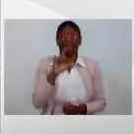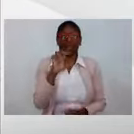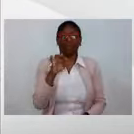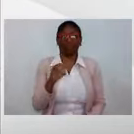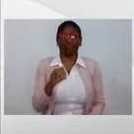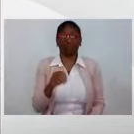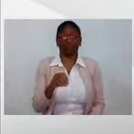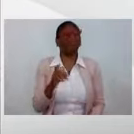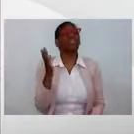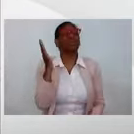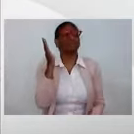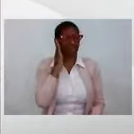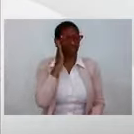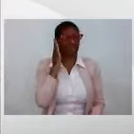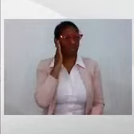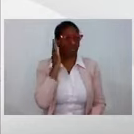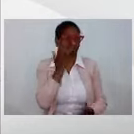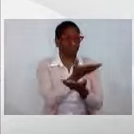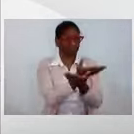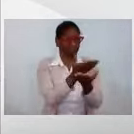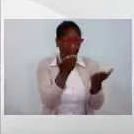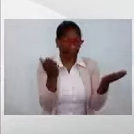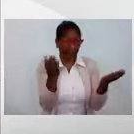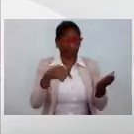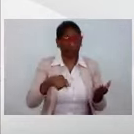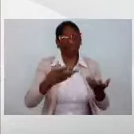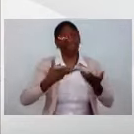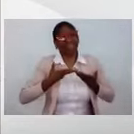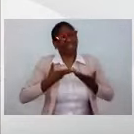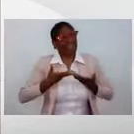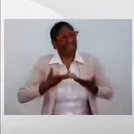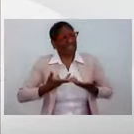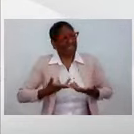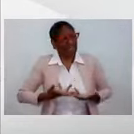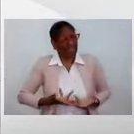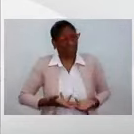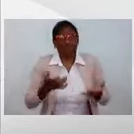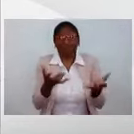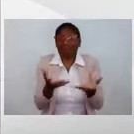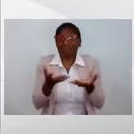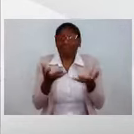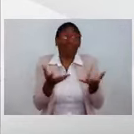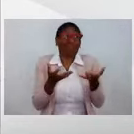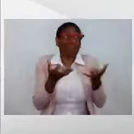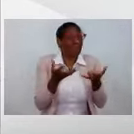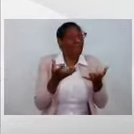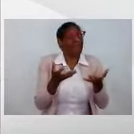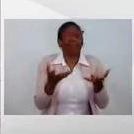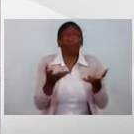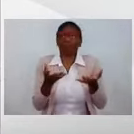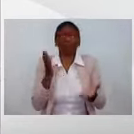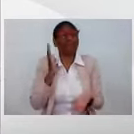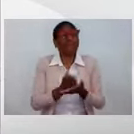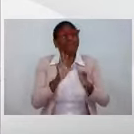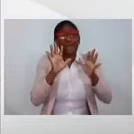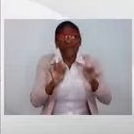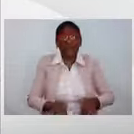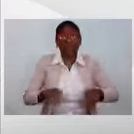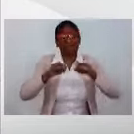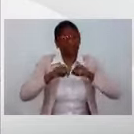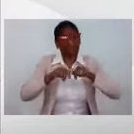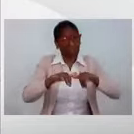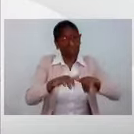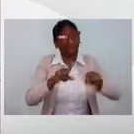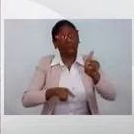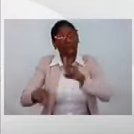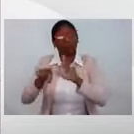é importante dizer aqui a todos que nós estamos todos cansados, o que nós queremos verdadeiramente é o fim da pandemia. Alguns